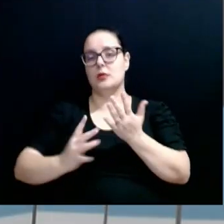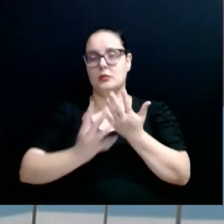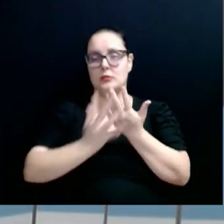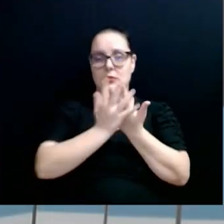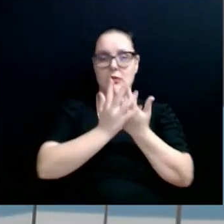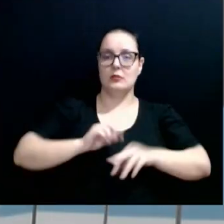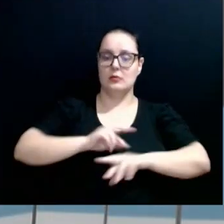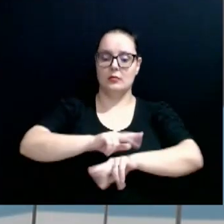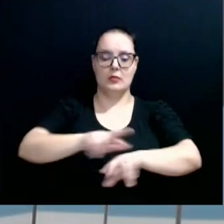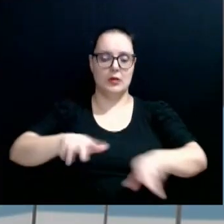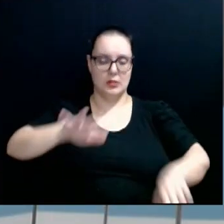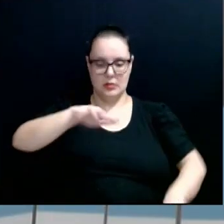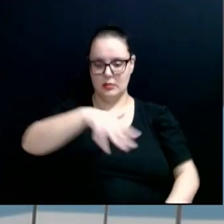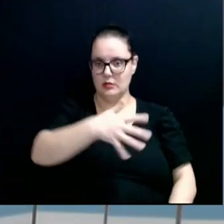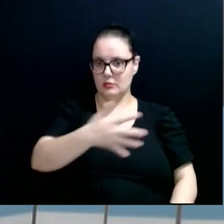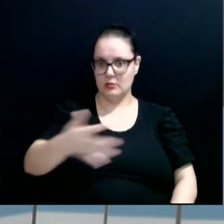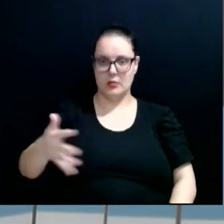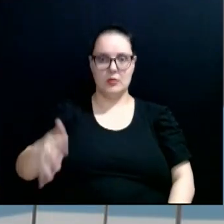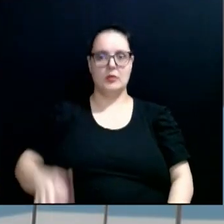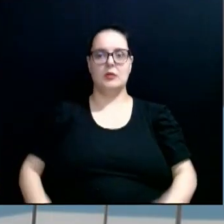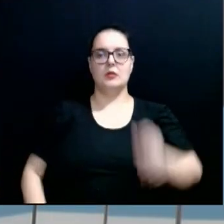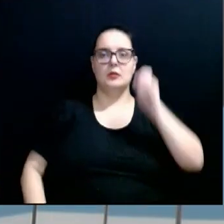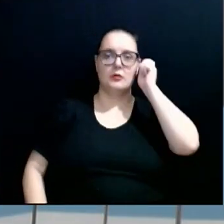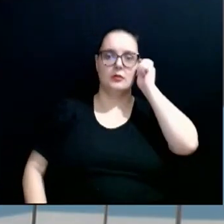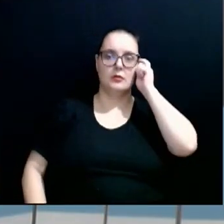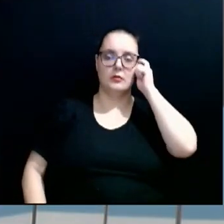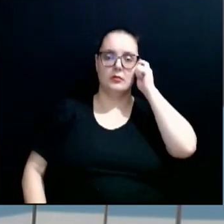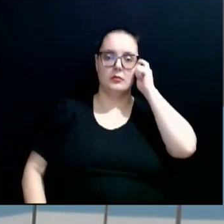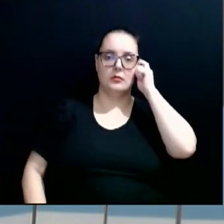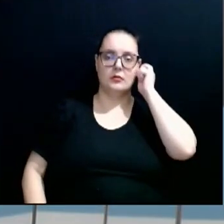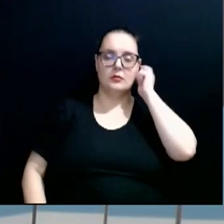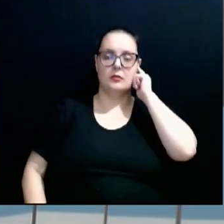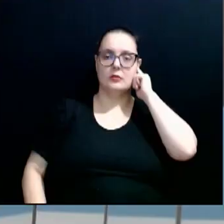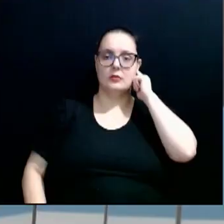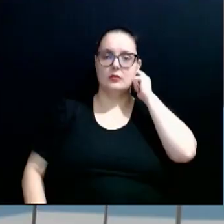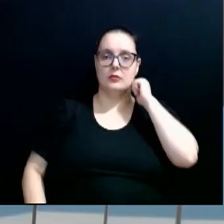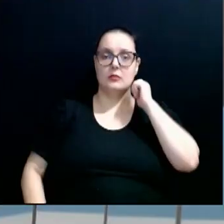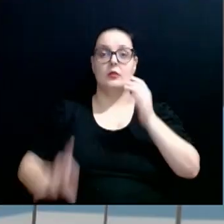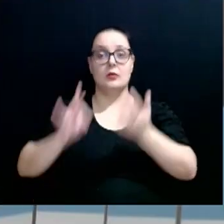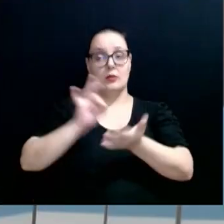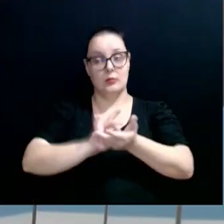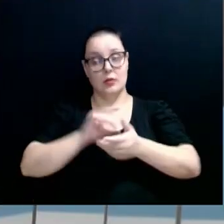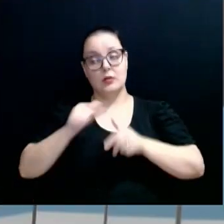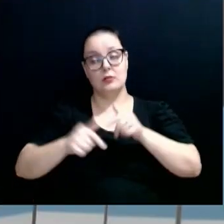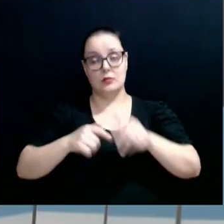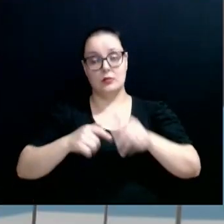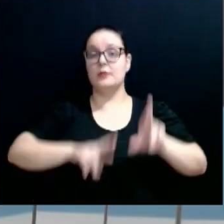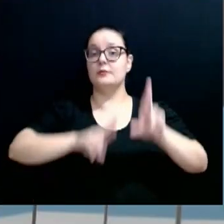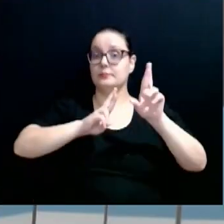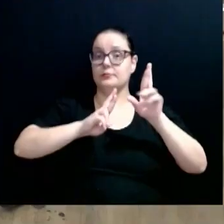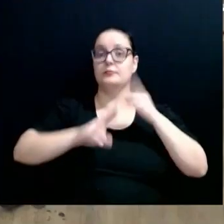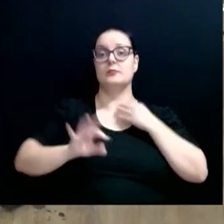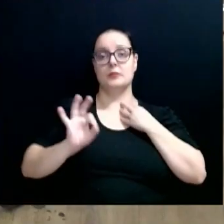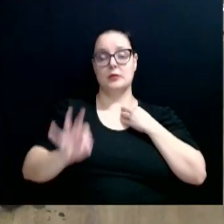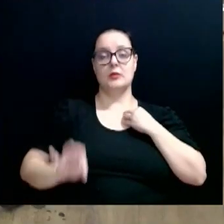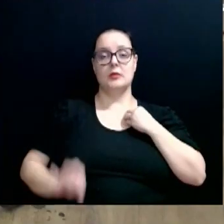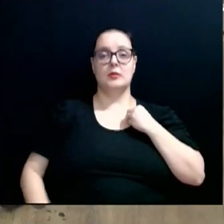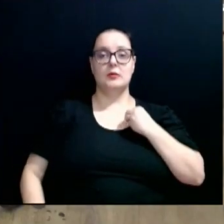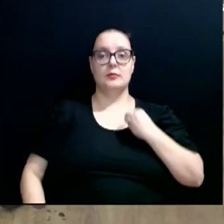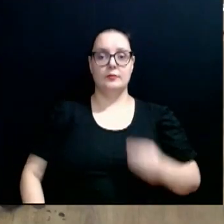planilhas, né? Então, realmente é um trabalho que a gente tem muita expectativa aí que dê certo. E, Vinícius,